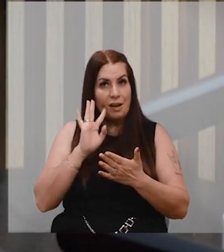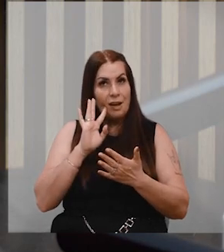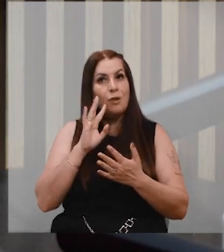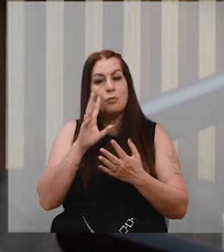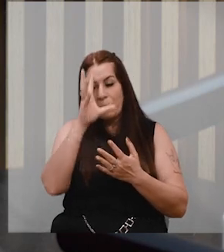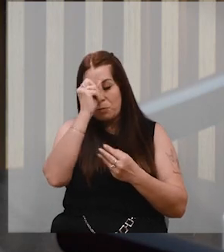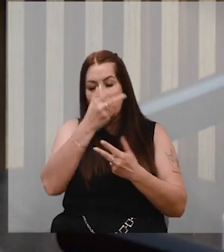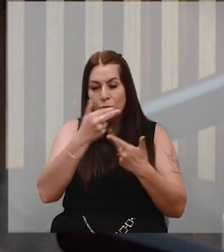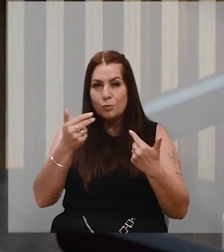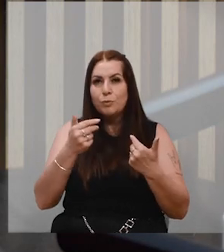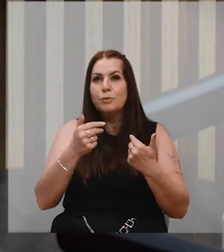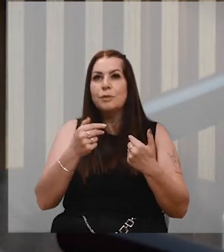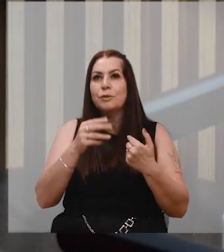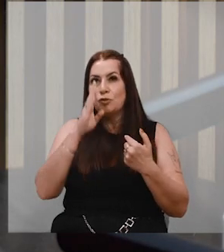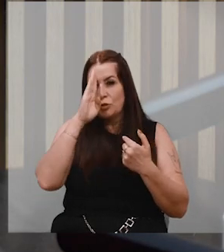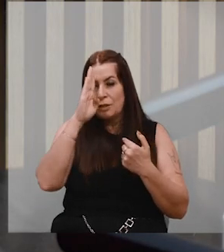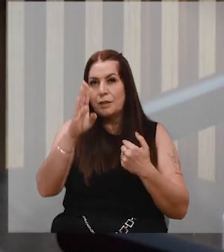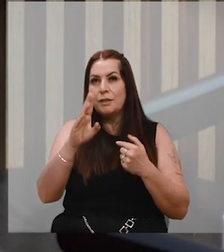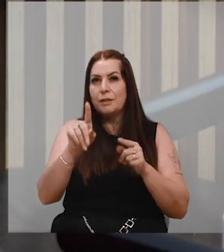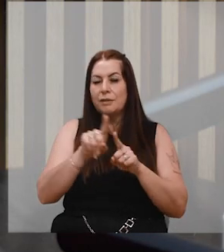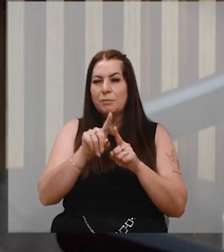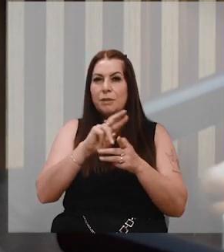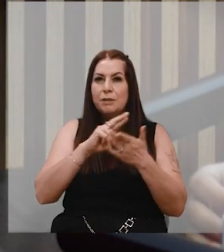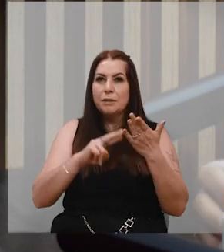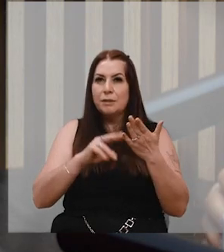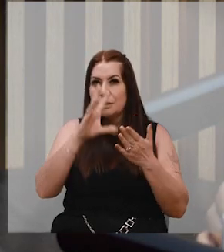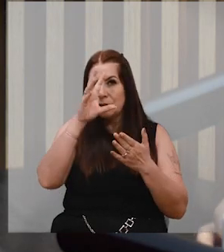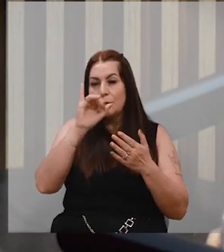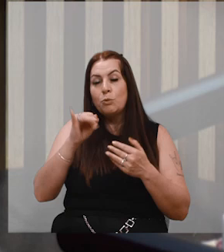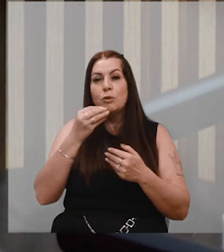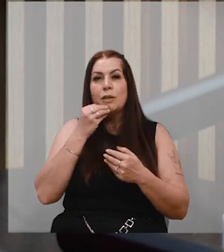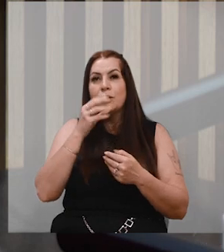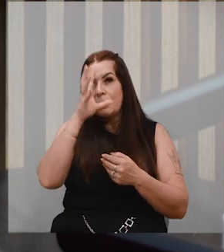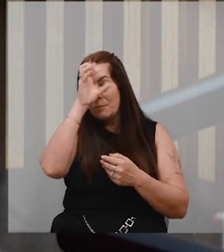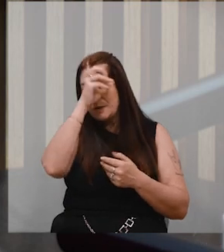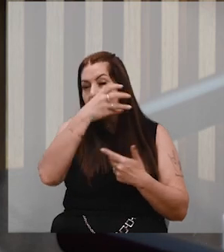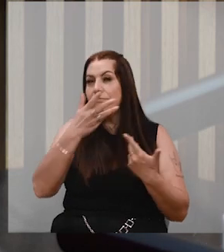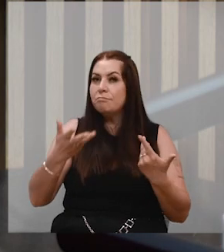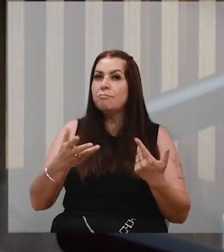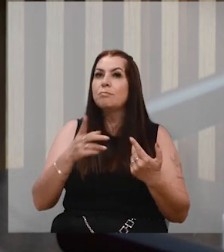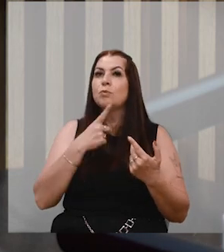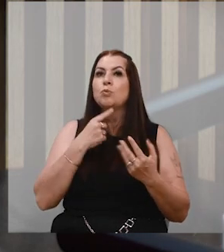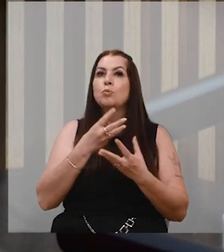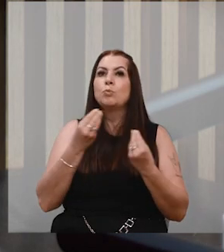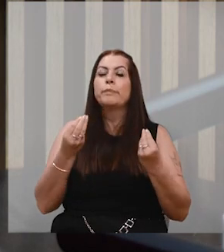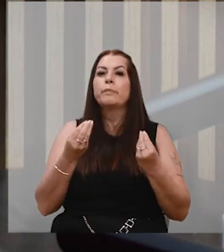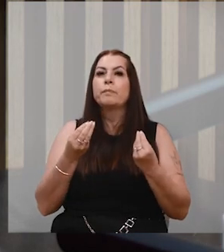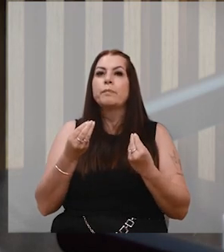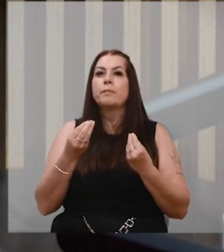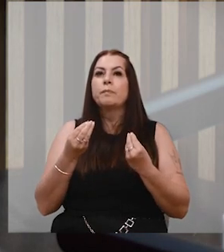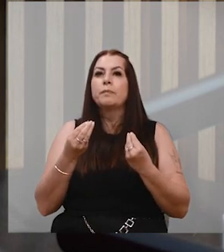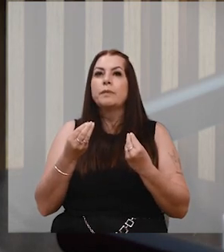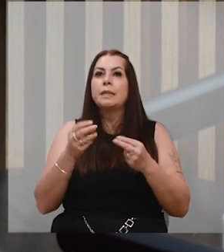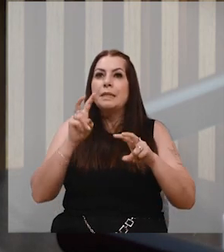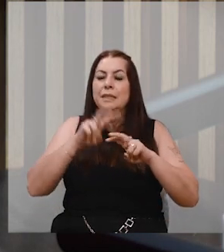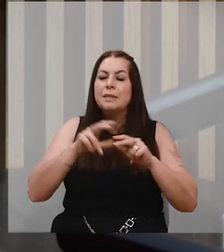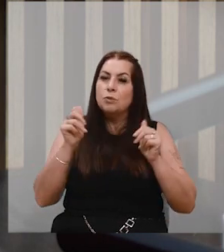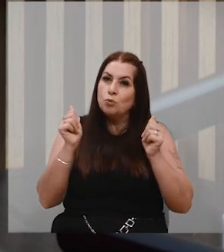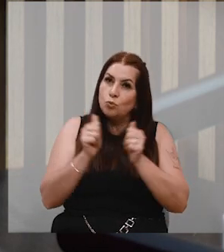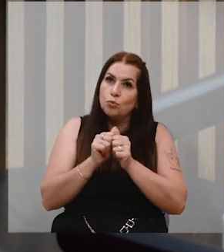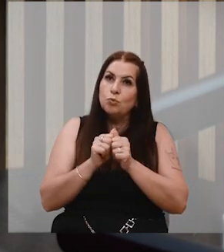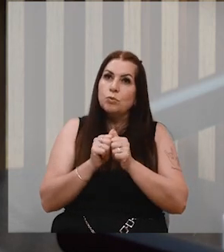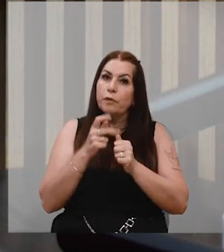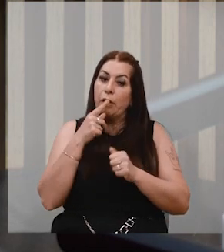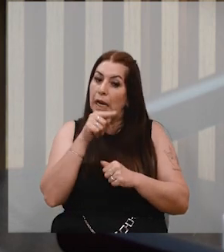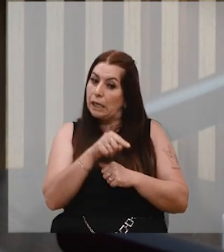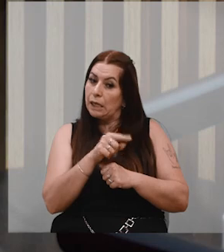E realmente é. O direto da redação, que a gente tem a oportunidade de aprender, e eu gosto muito porque todo mundo senta com a